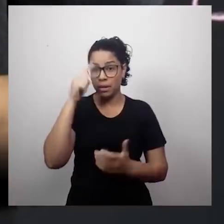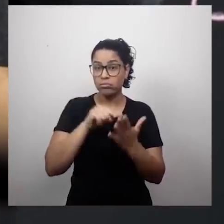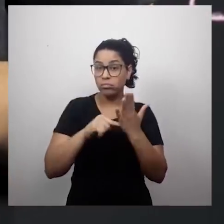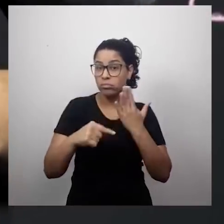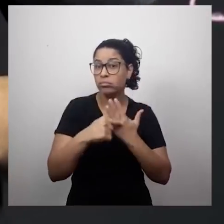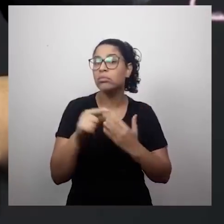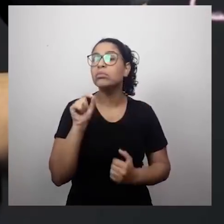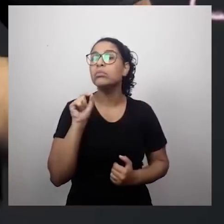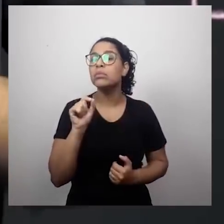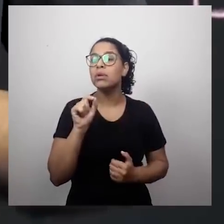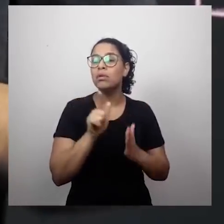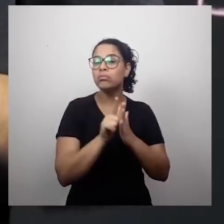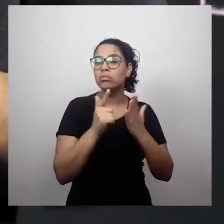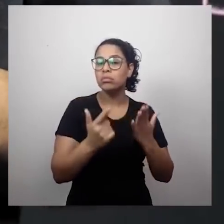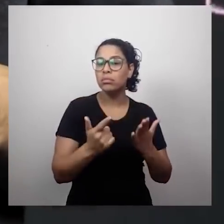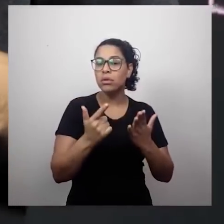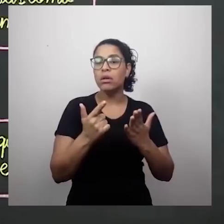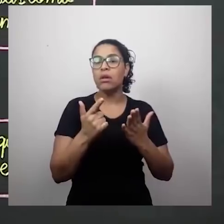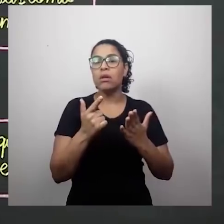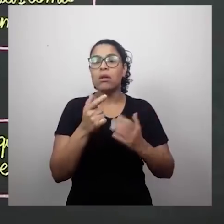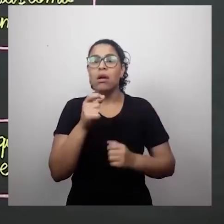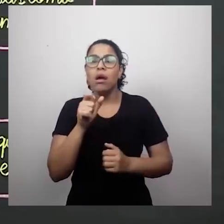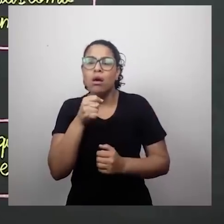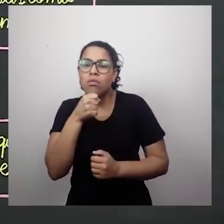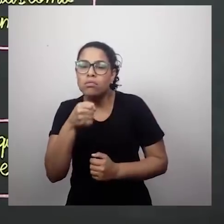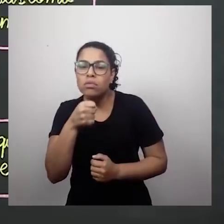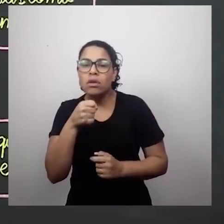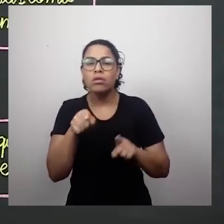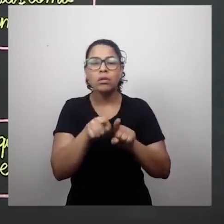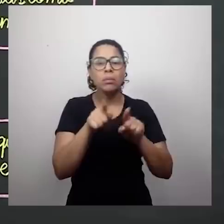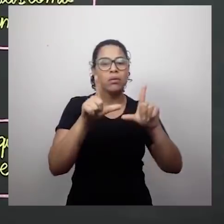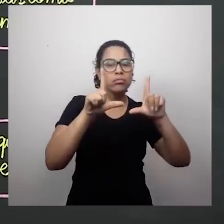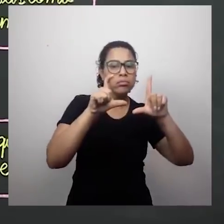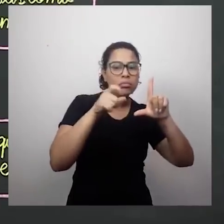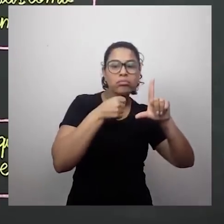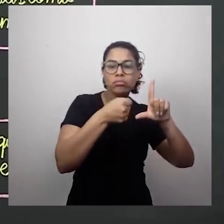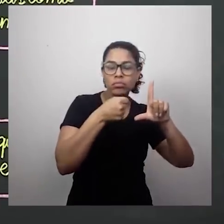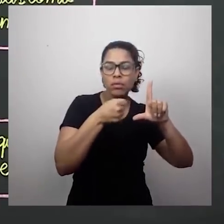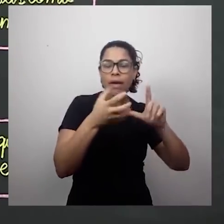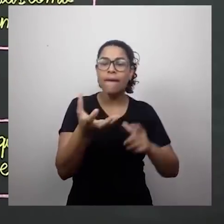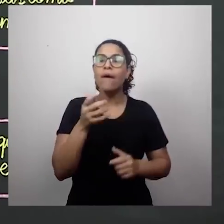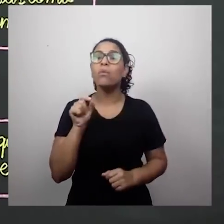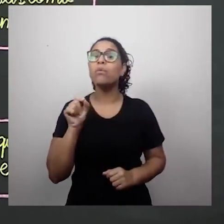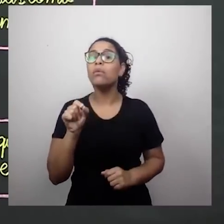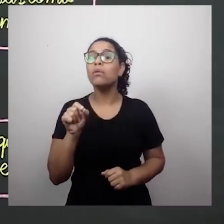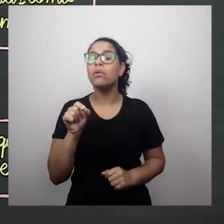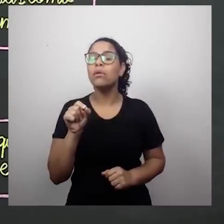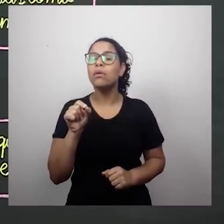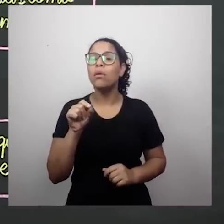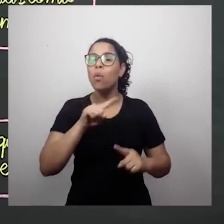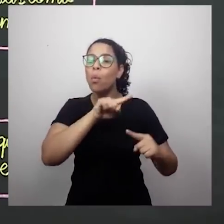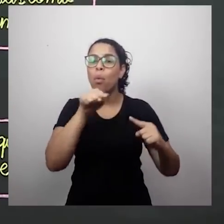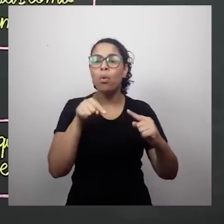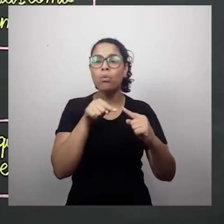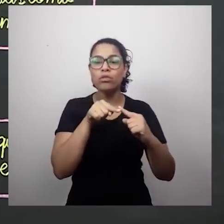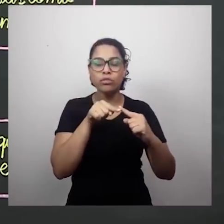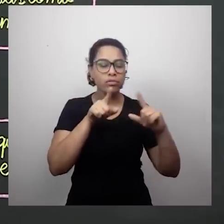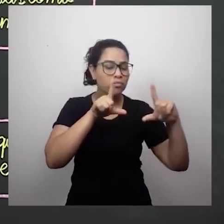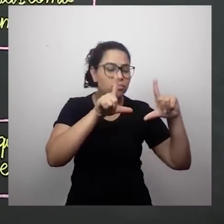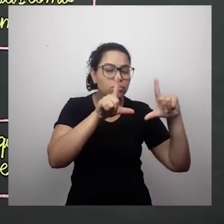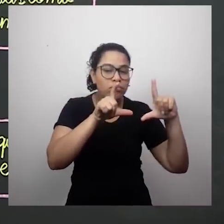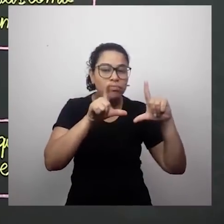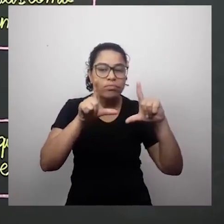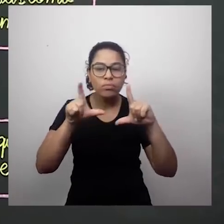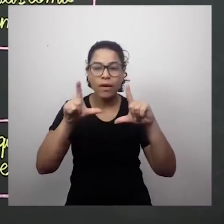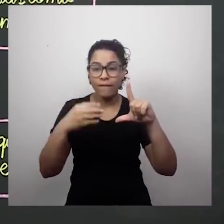metaforicamente, a reportagem e a fotoreportagem vão querer exatamente isso, fotografar. registrar um momento específico